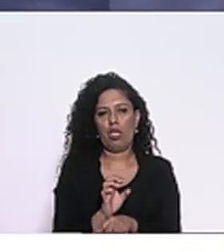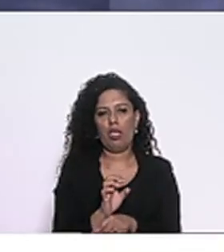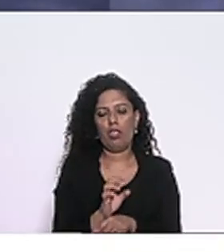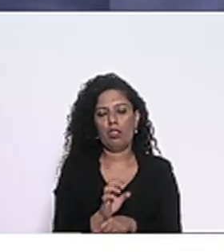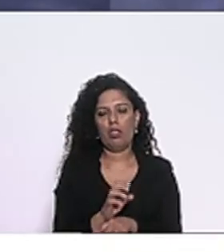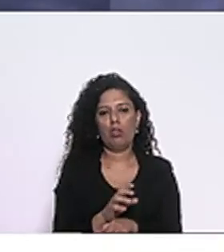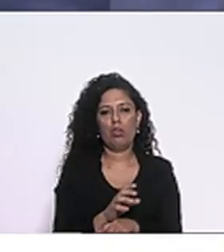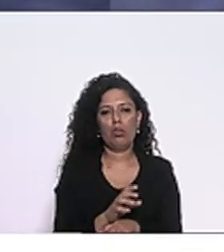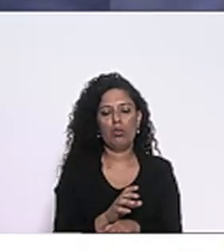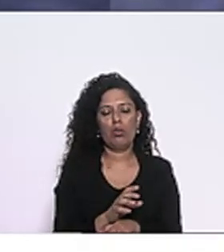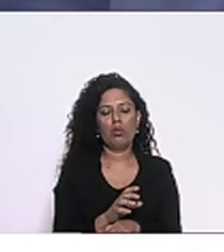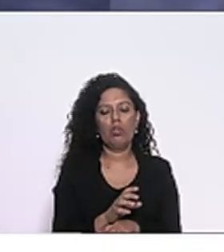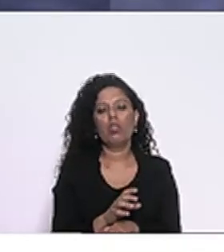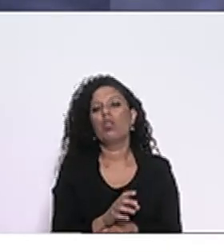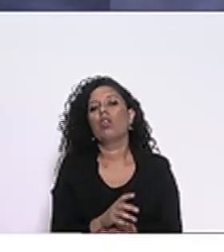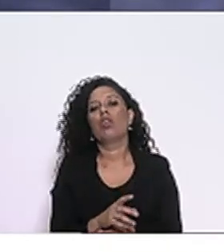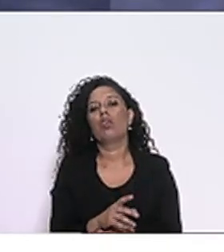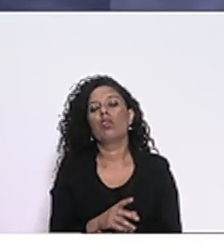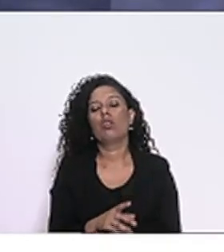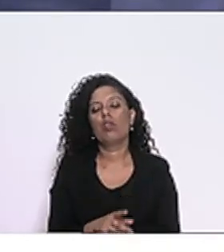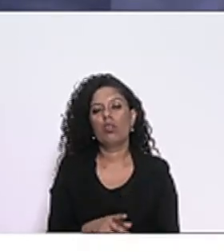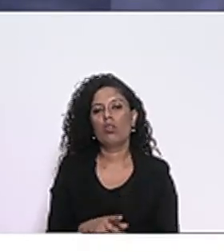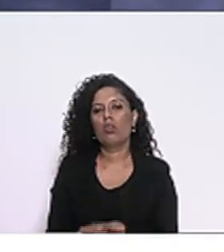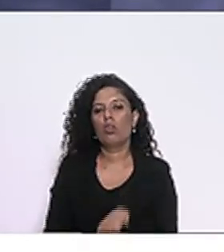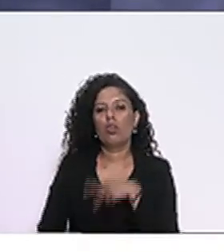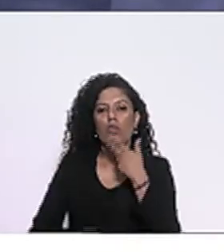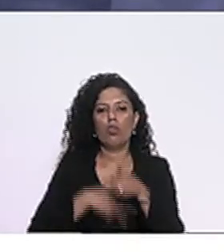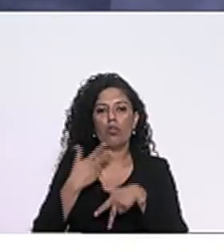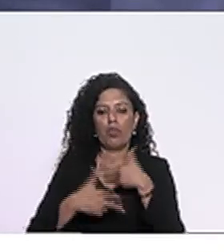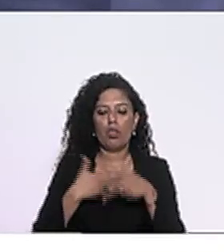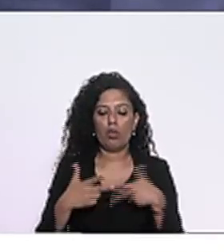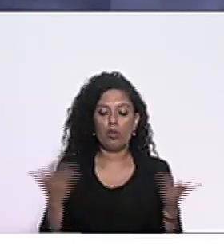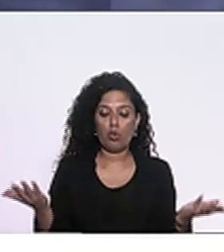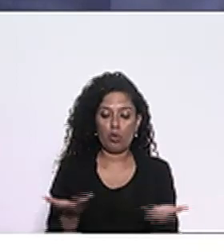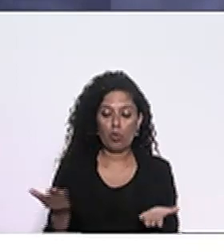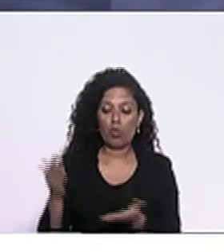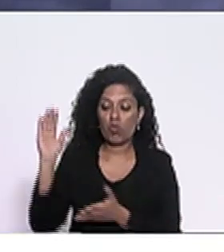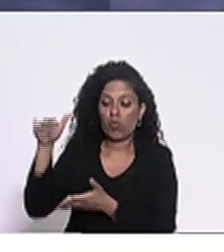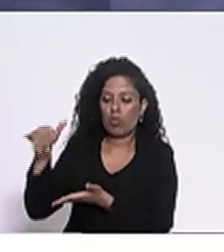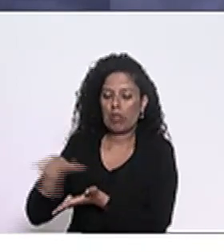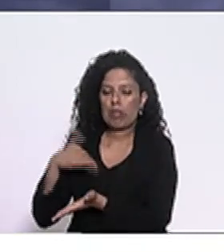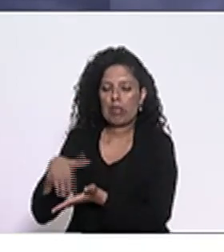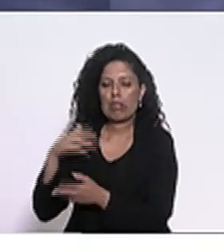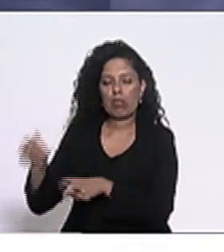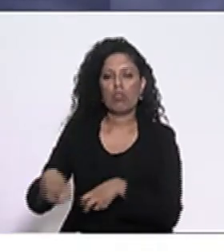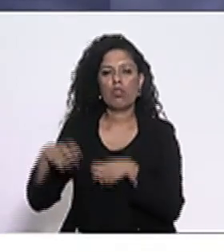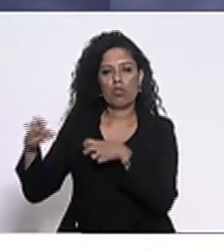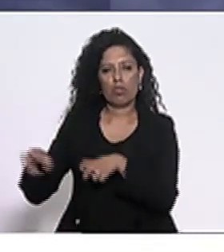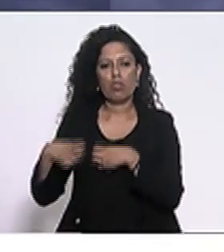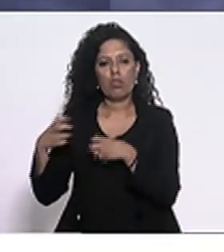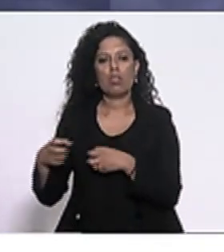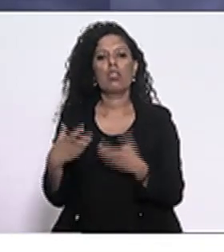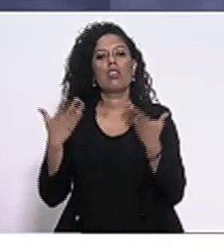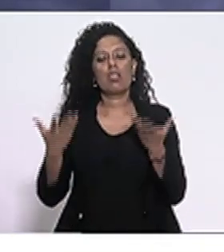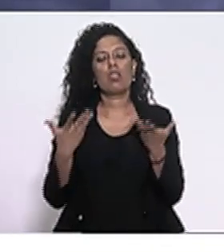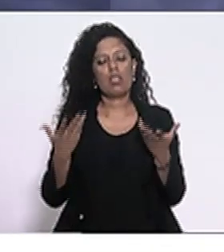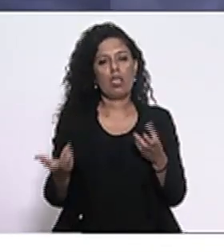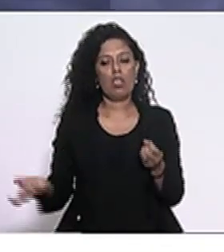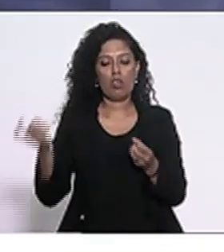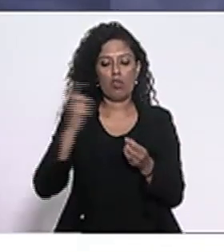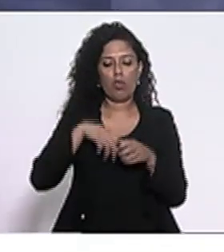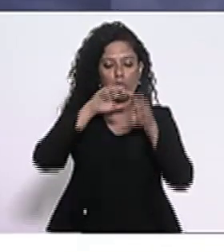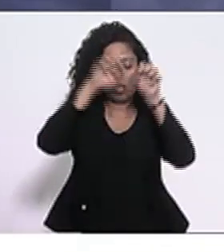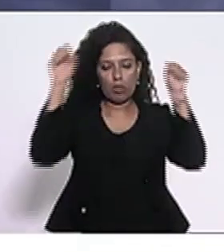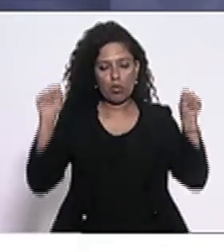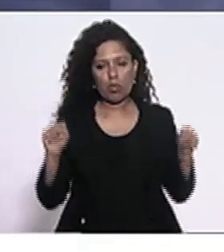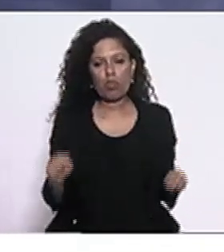que hoje está sendo processado dentro da Secretaria de Fazenda, há uma perspectiva de retorno desse sistema para